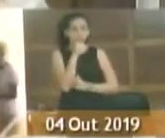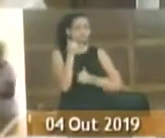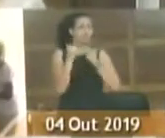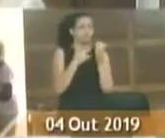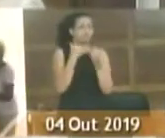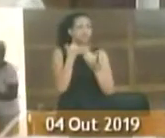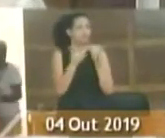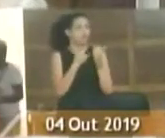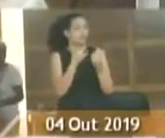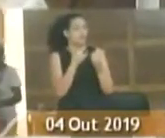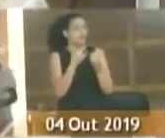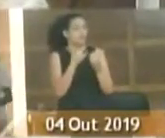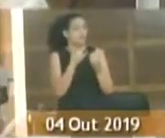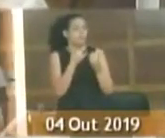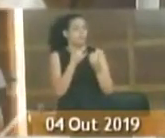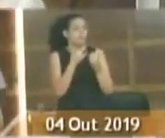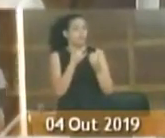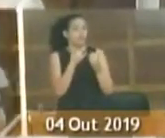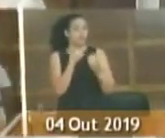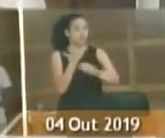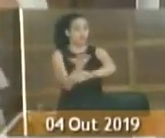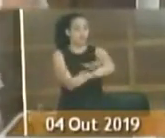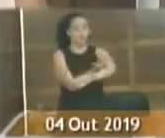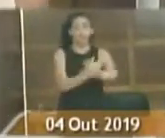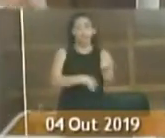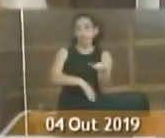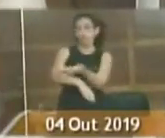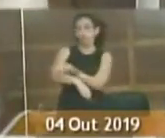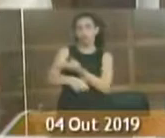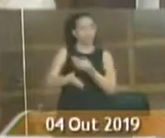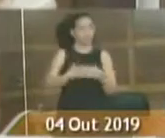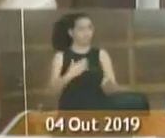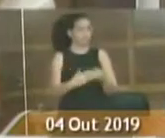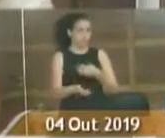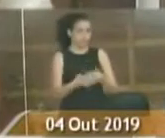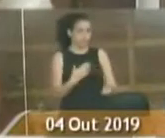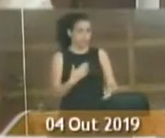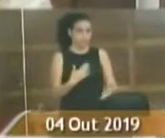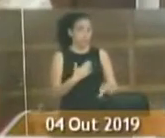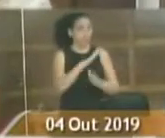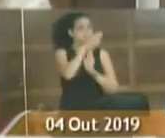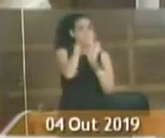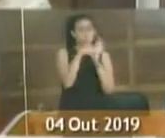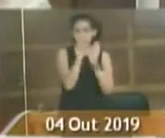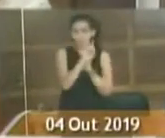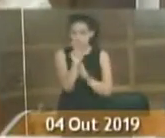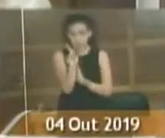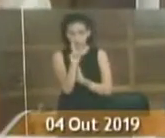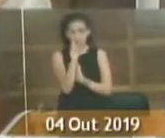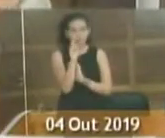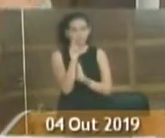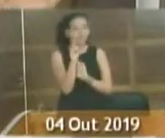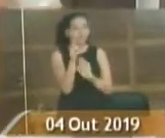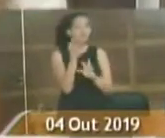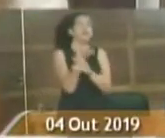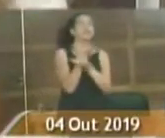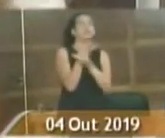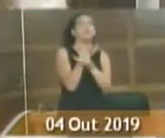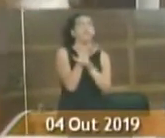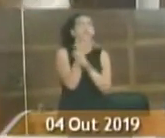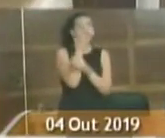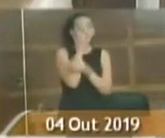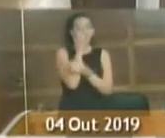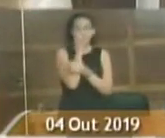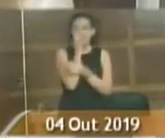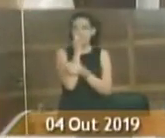brincar, está jogando bola num jardim qualquer. Não são todos jardins, pelo amor de Deus, não vão ficar com pânico de jardim,